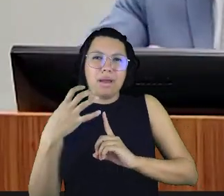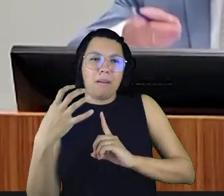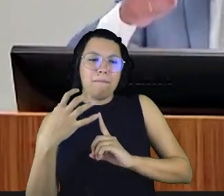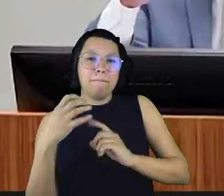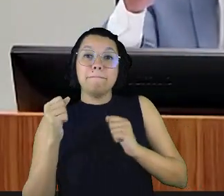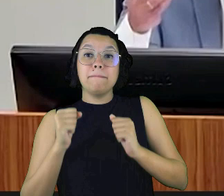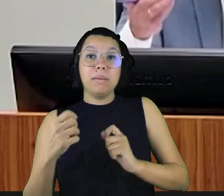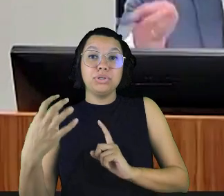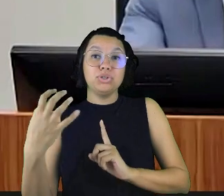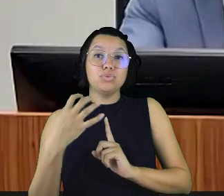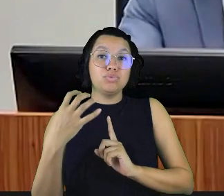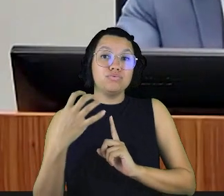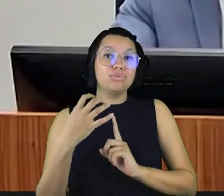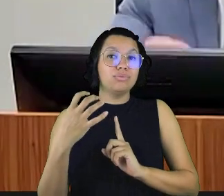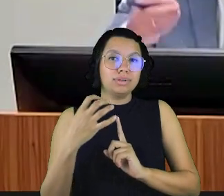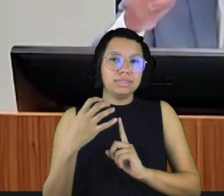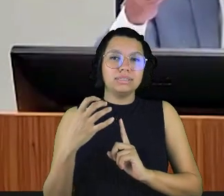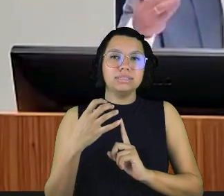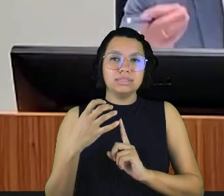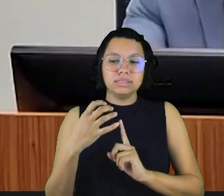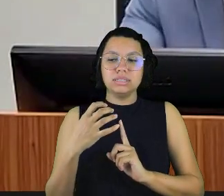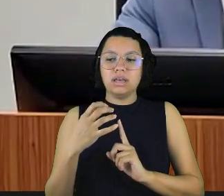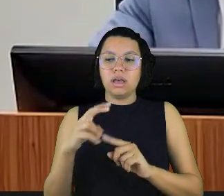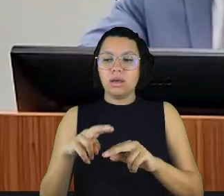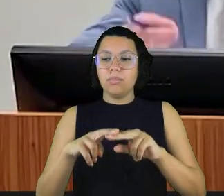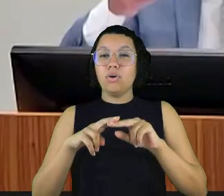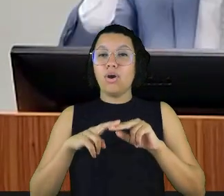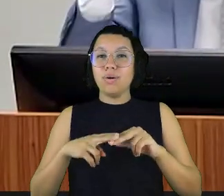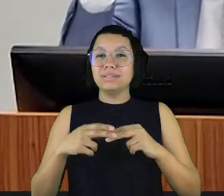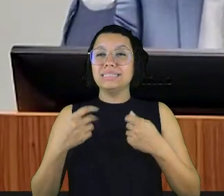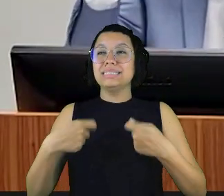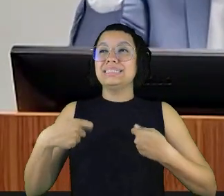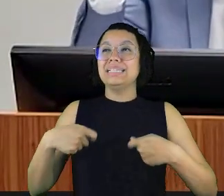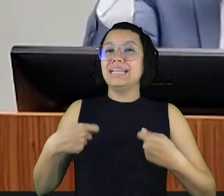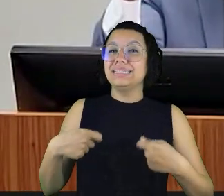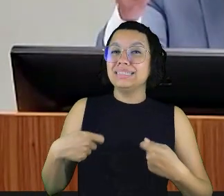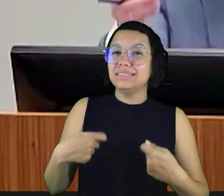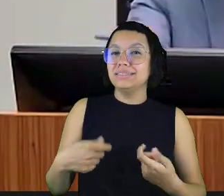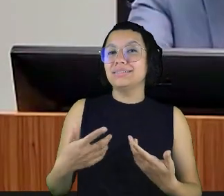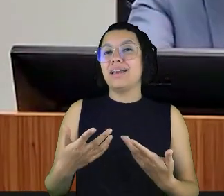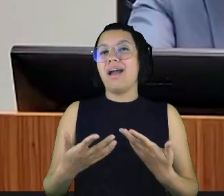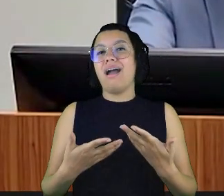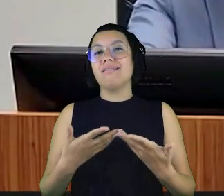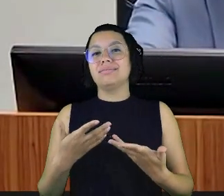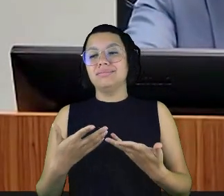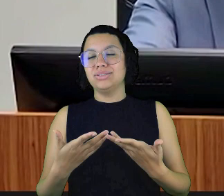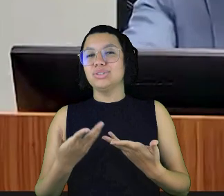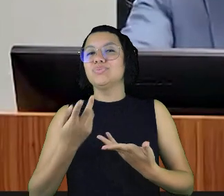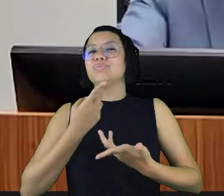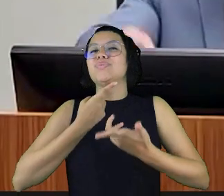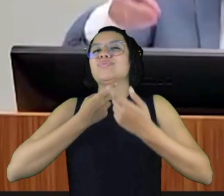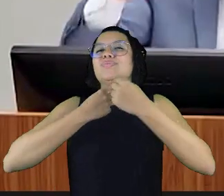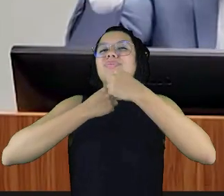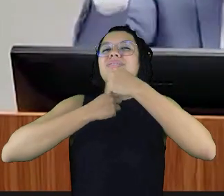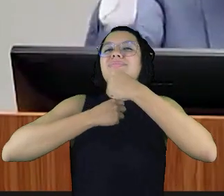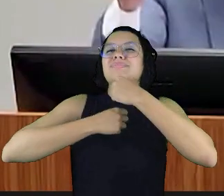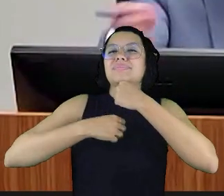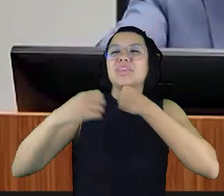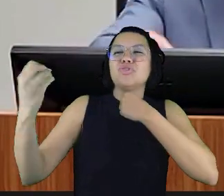pela prestação, pela necessidade goela abaixo jogada na gente